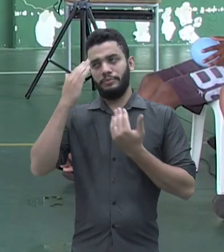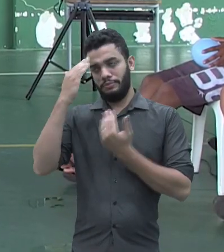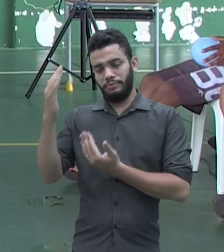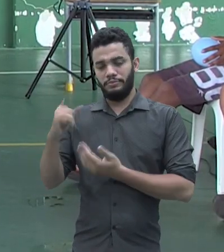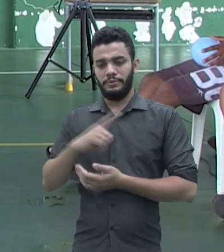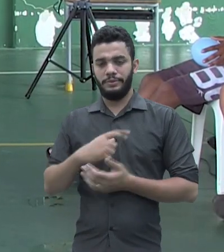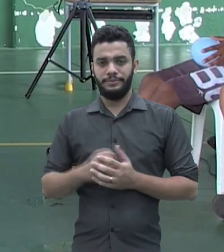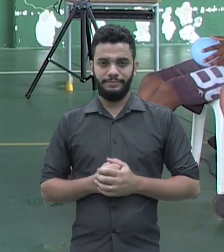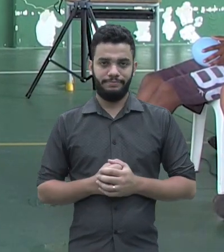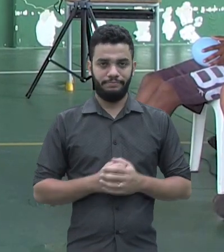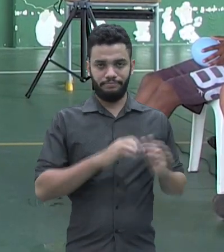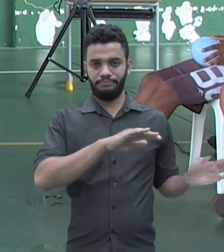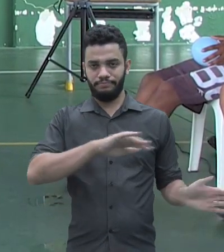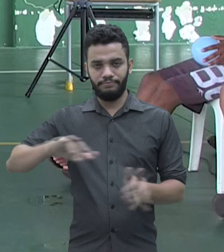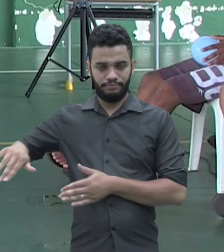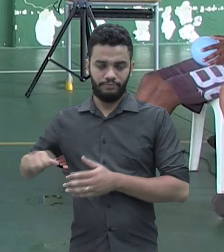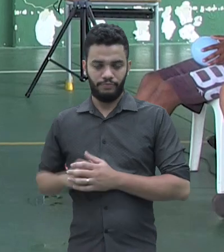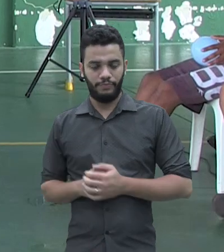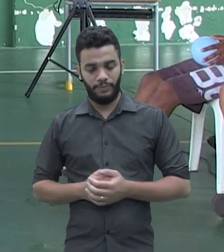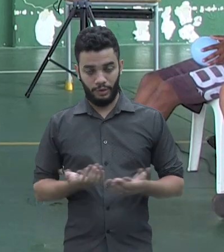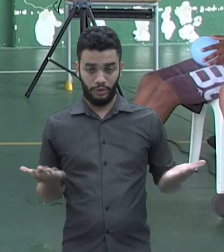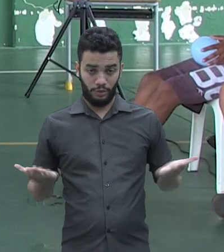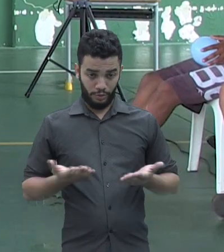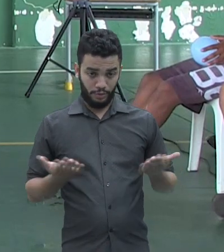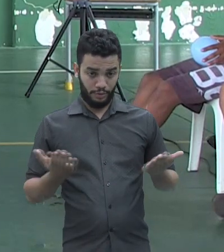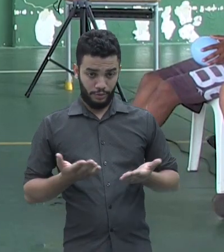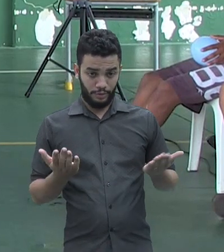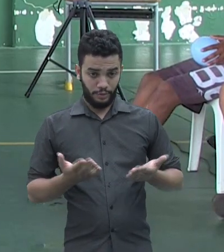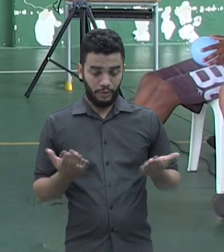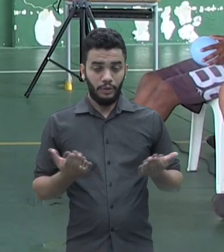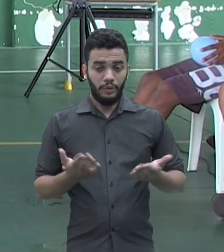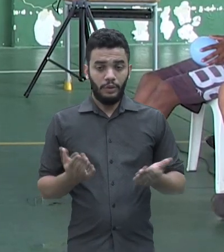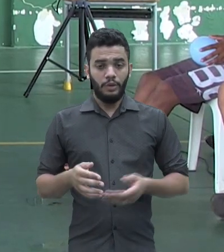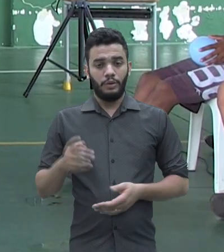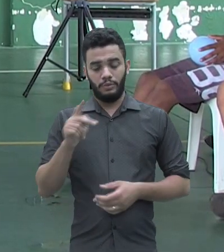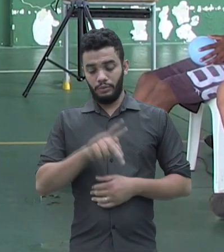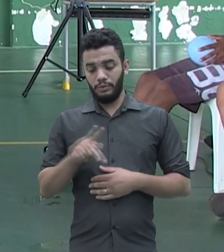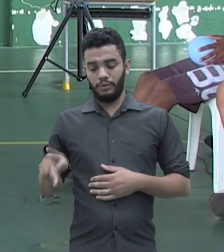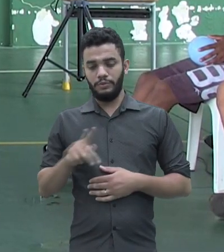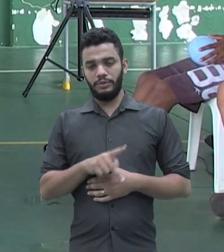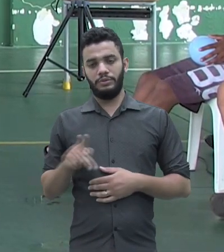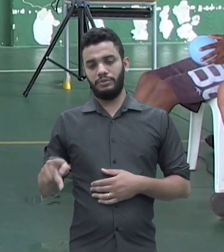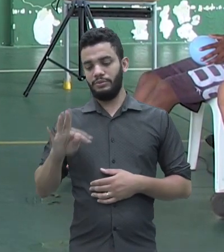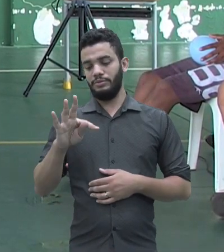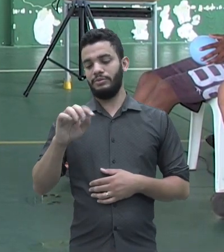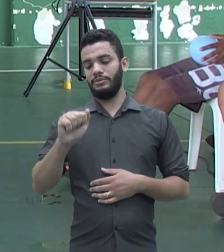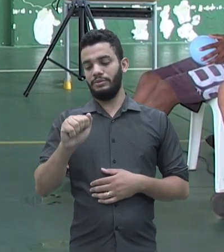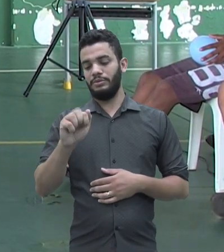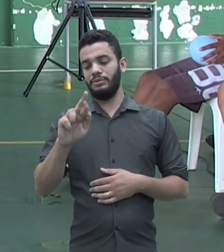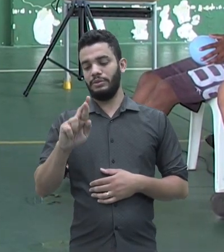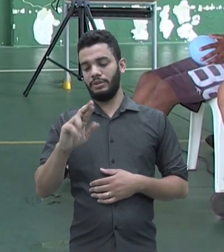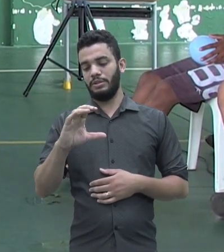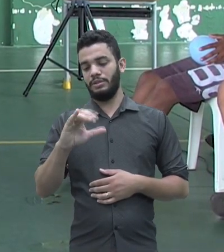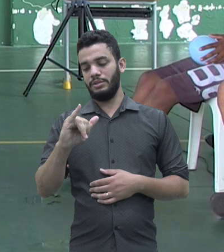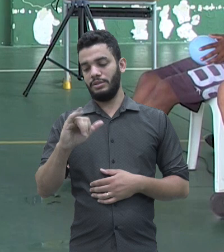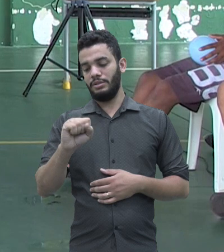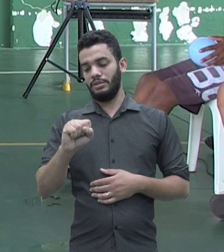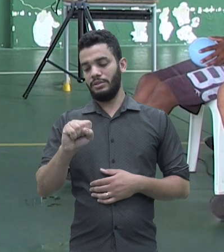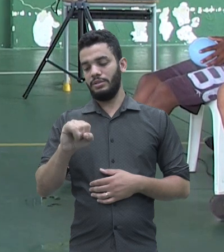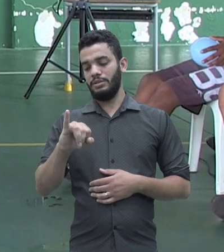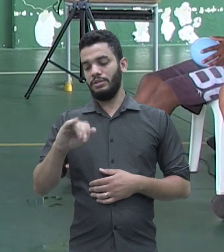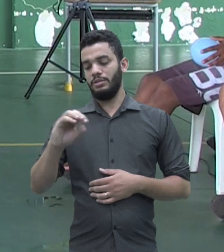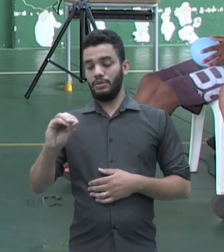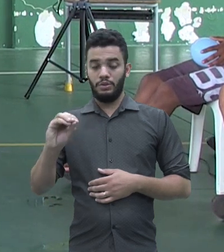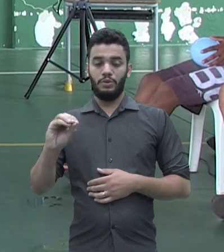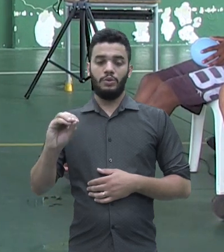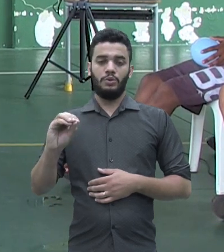foi um momento proporcionado pelo professor Tarciso, juntamente com os outros professores, né? Foi um projeto